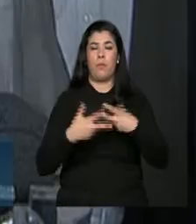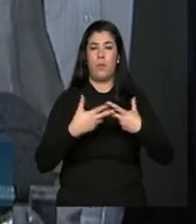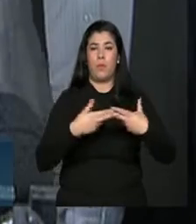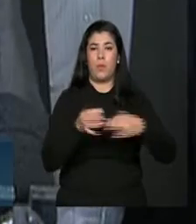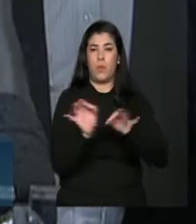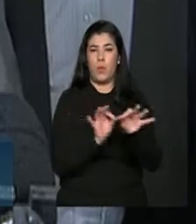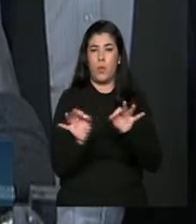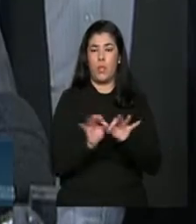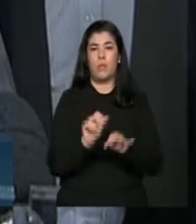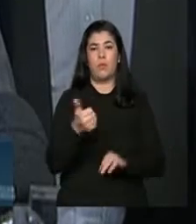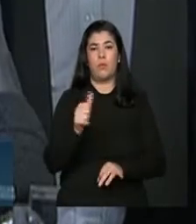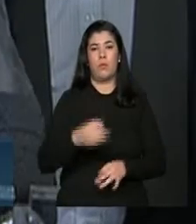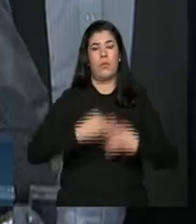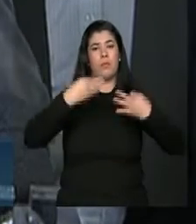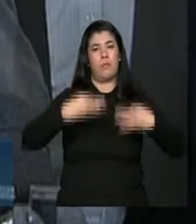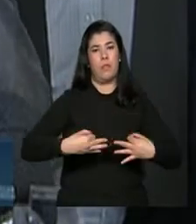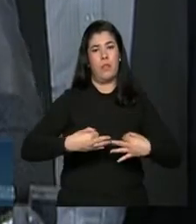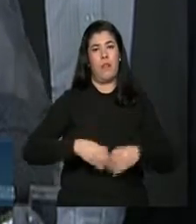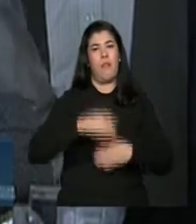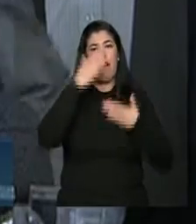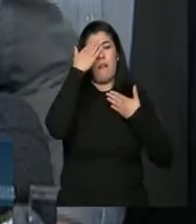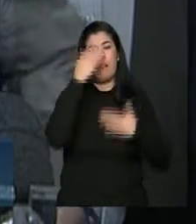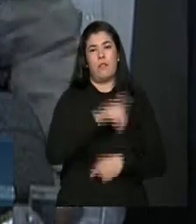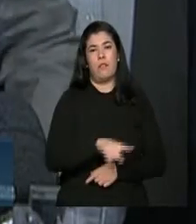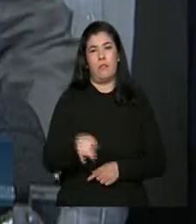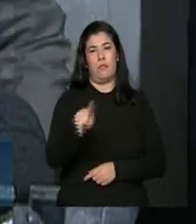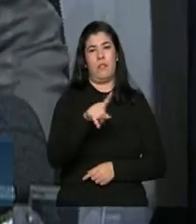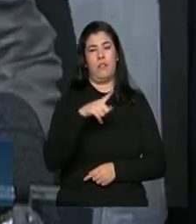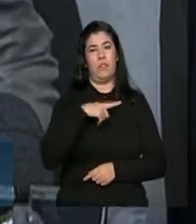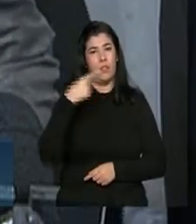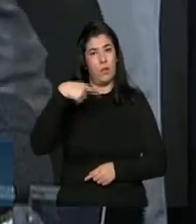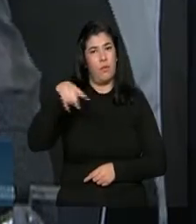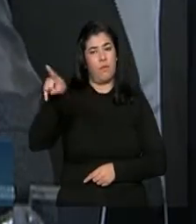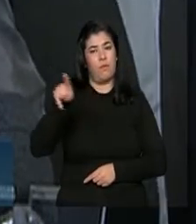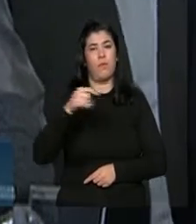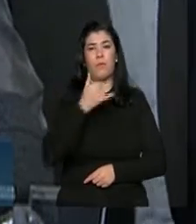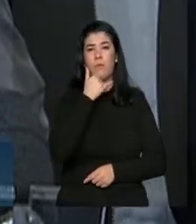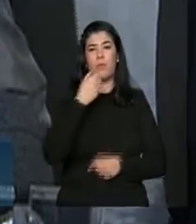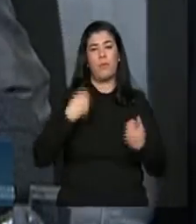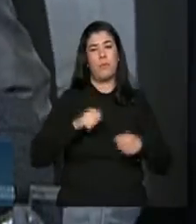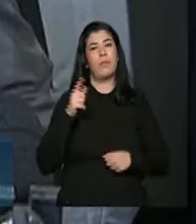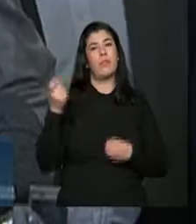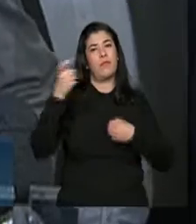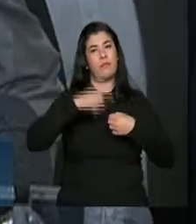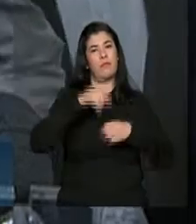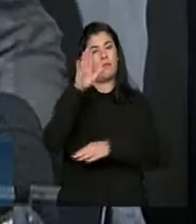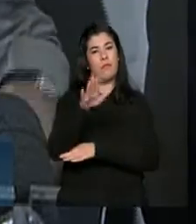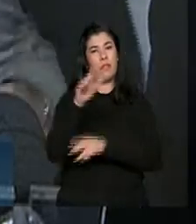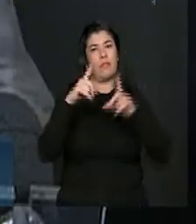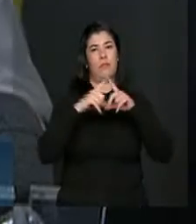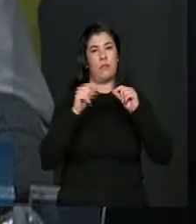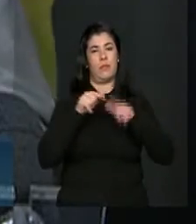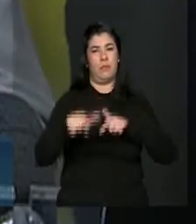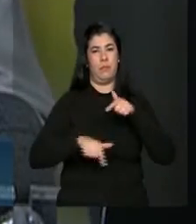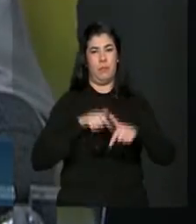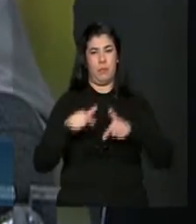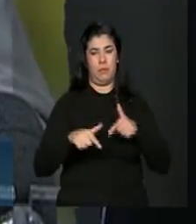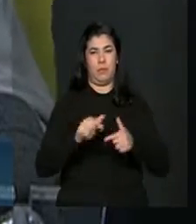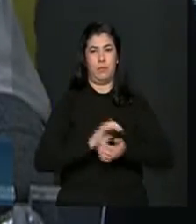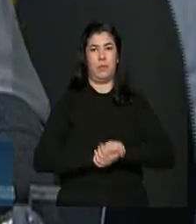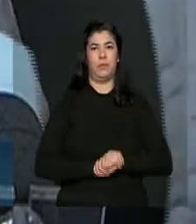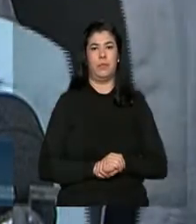mais qualificada. Eu agradeço a vocês e estou indo porque tenho de trabalhar de tarde em Brasília.